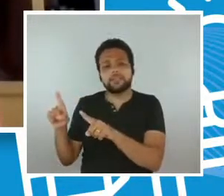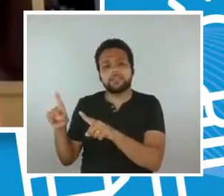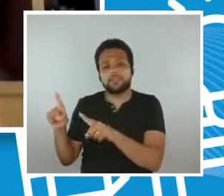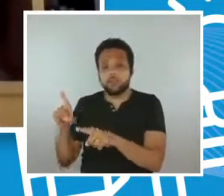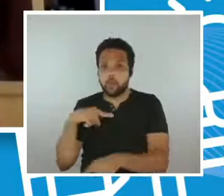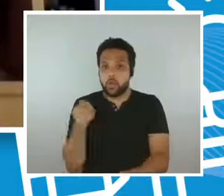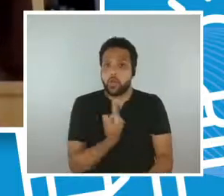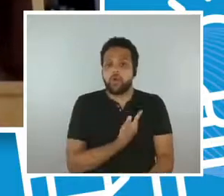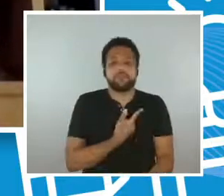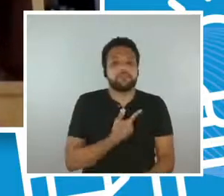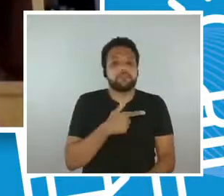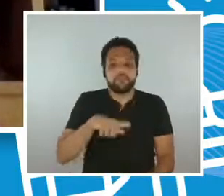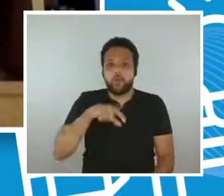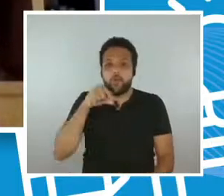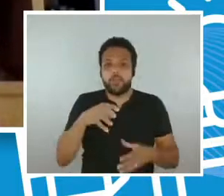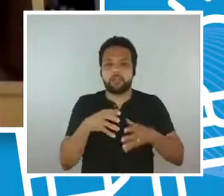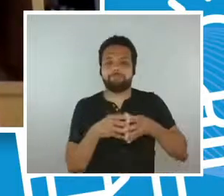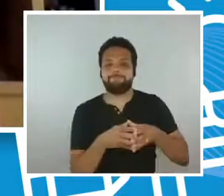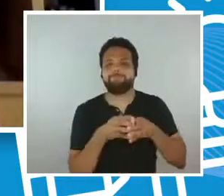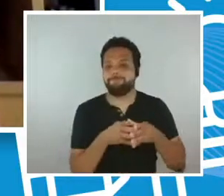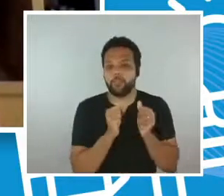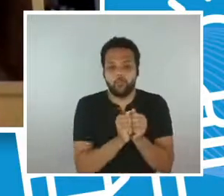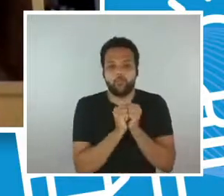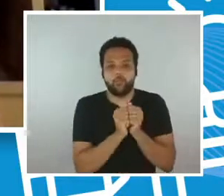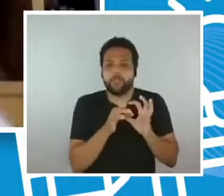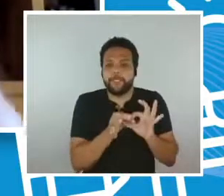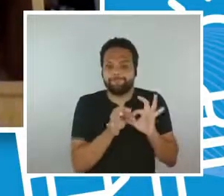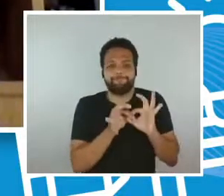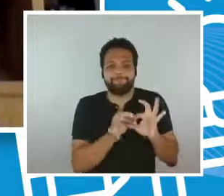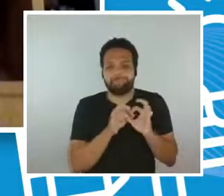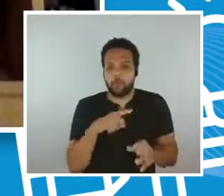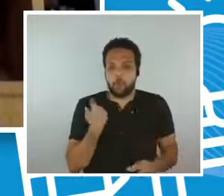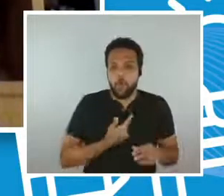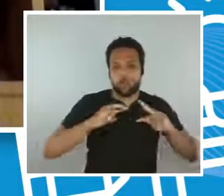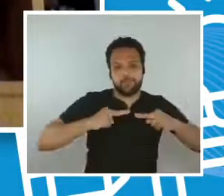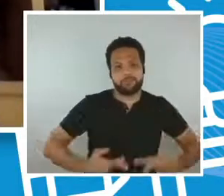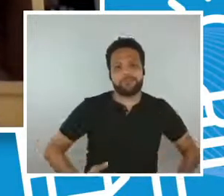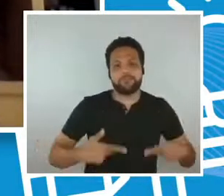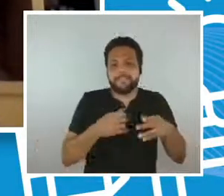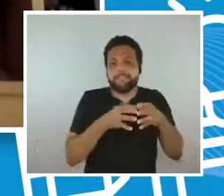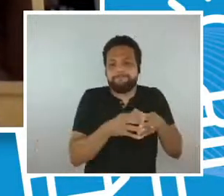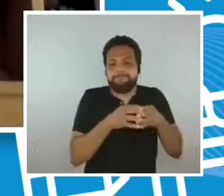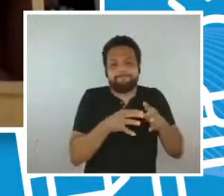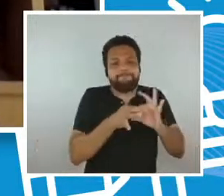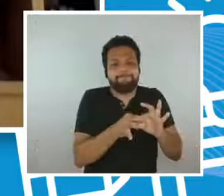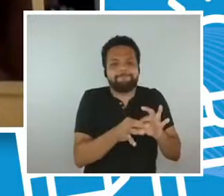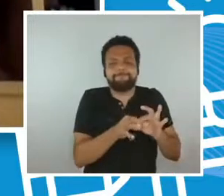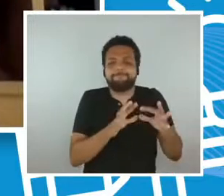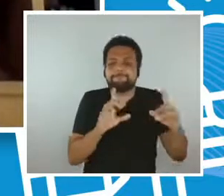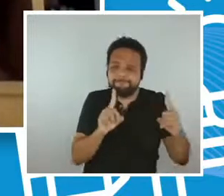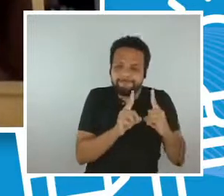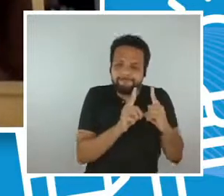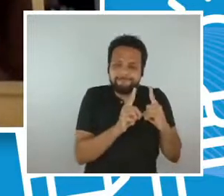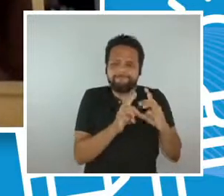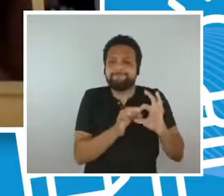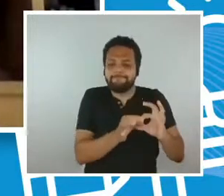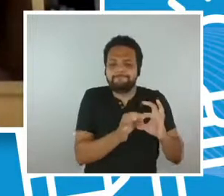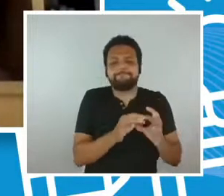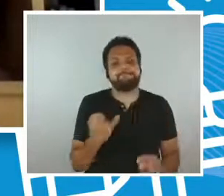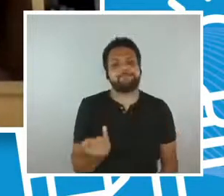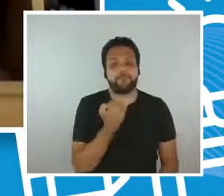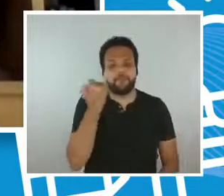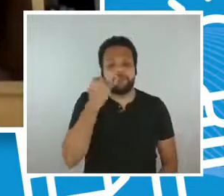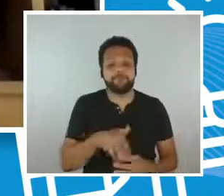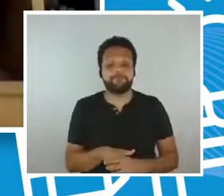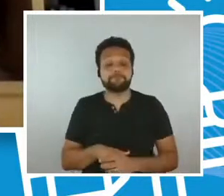escolhemos estar juntos, né? Então, acho que essa proximidade ela é muito importante. A ciência, as pesquisas